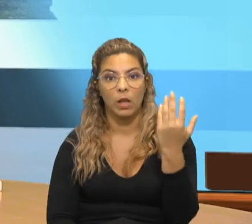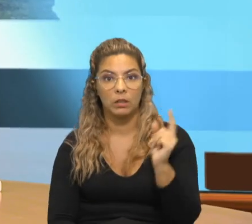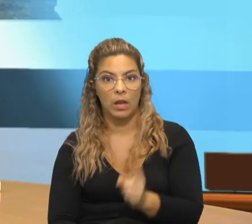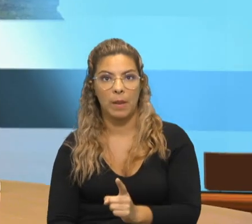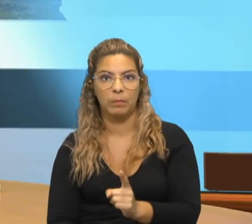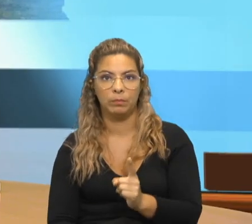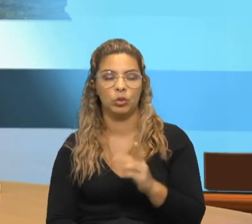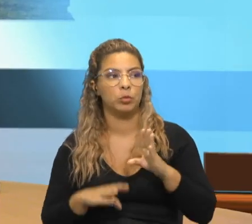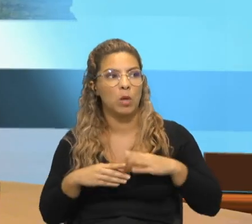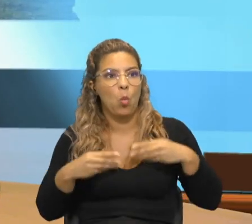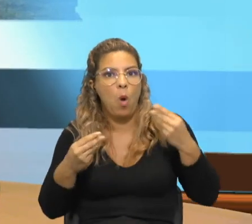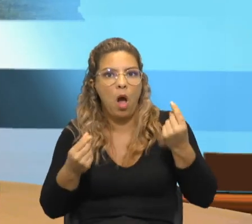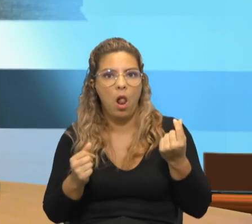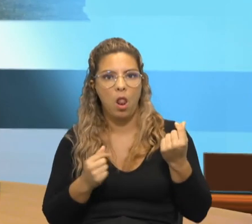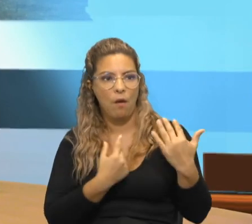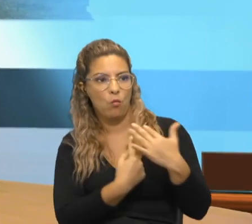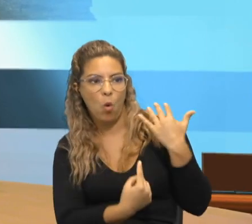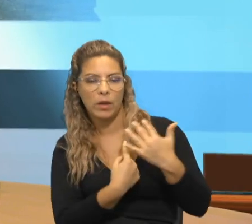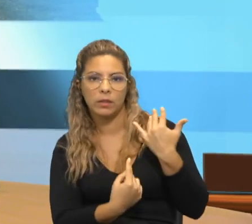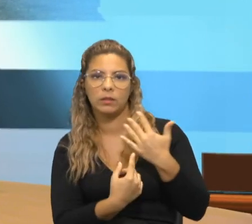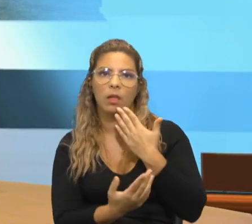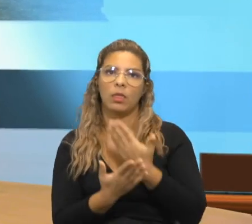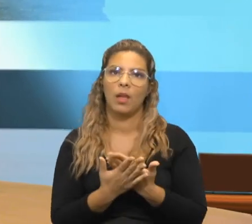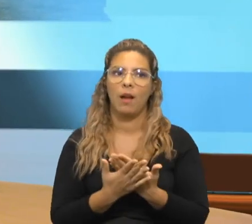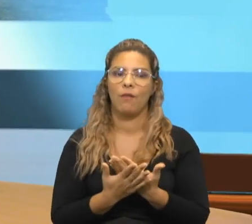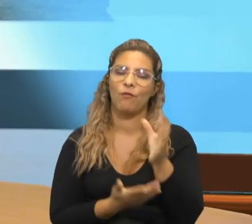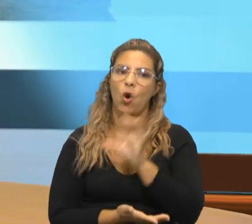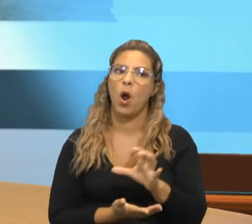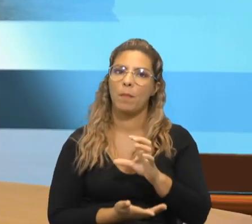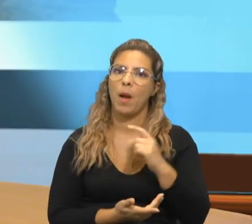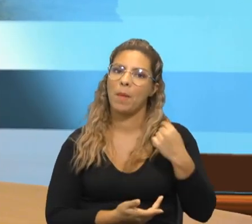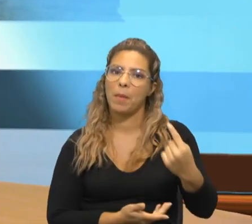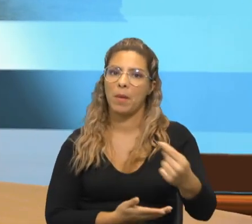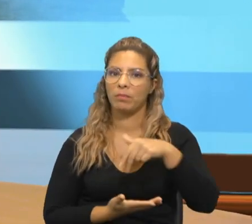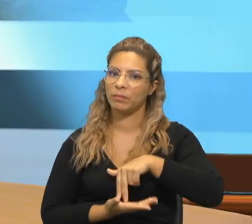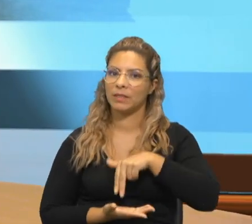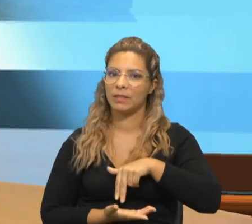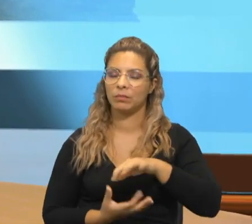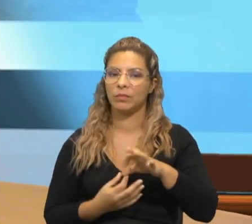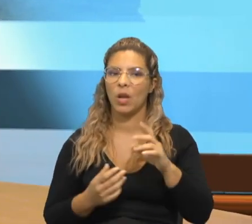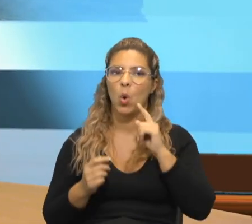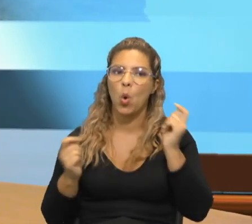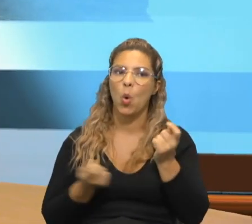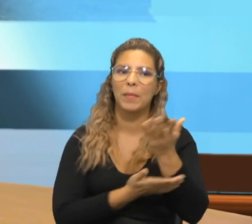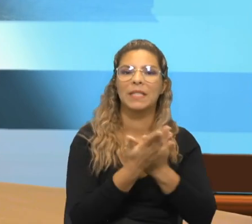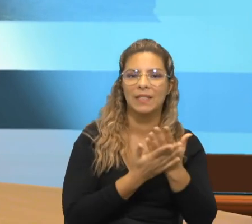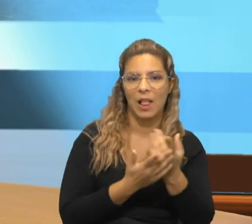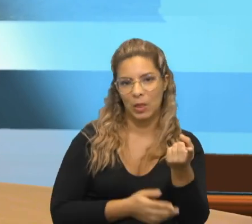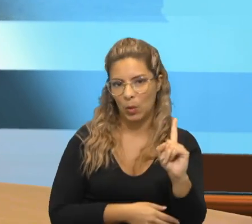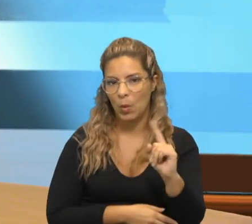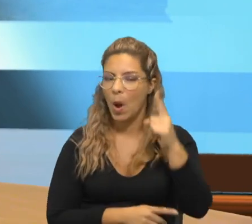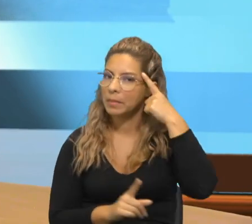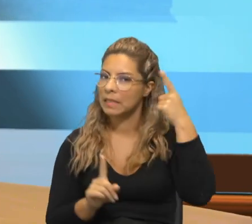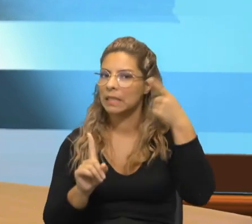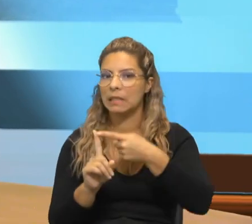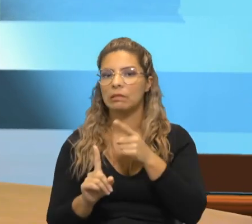espiritualidade, de uma forma de estar, que acredito que não seja nem pouco mais ou menos comercial, não é? Há sobretudo um